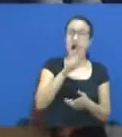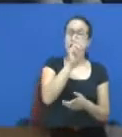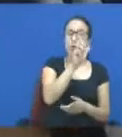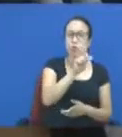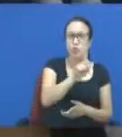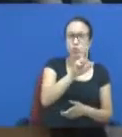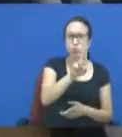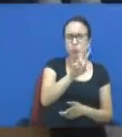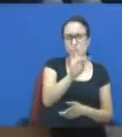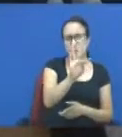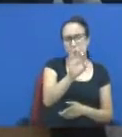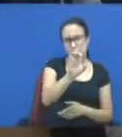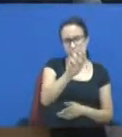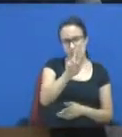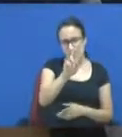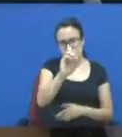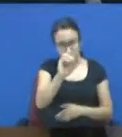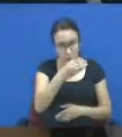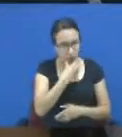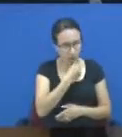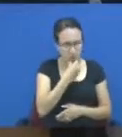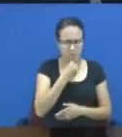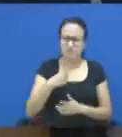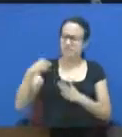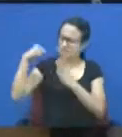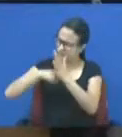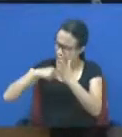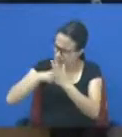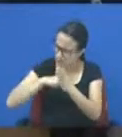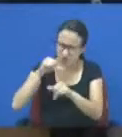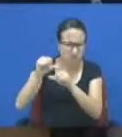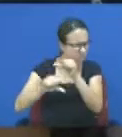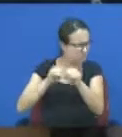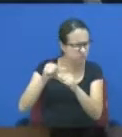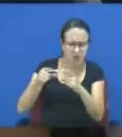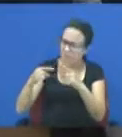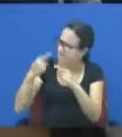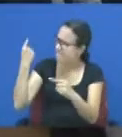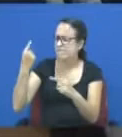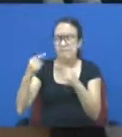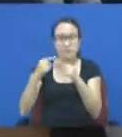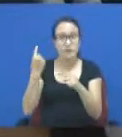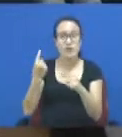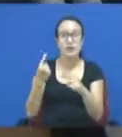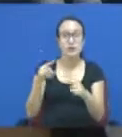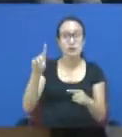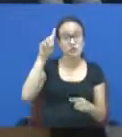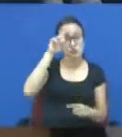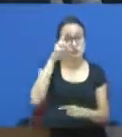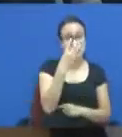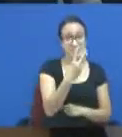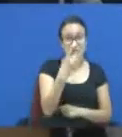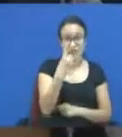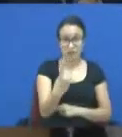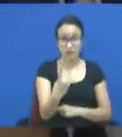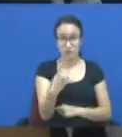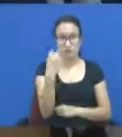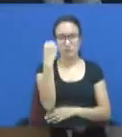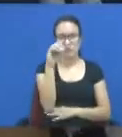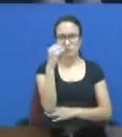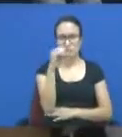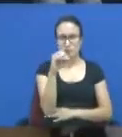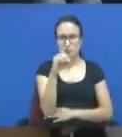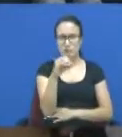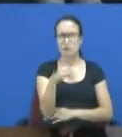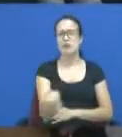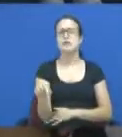chamada de indulgência. Em 31 de outubro de 1517, Lutero afixou uma série de